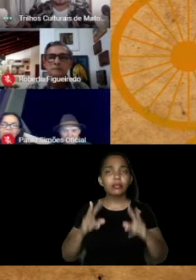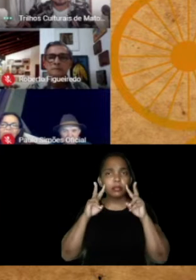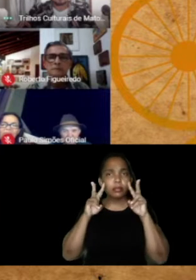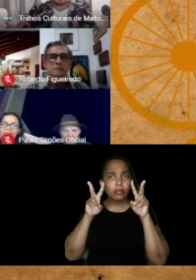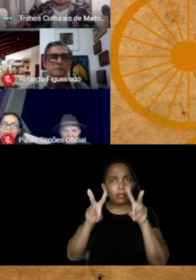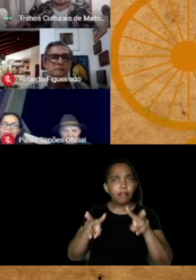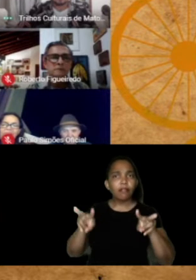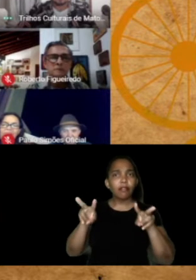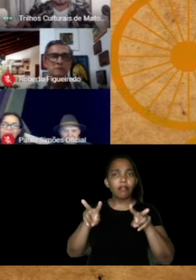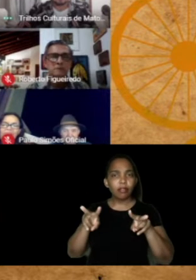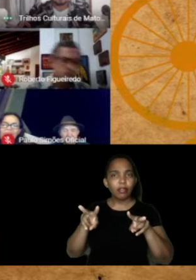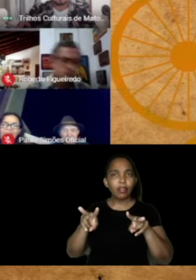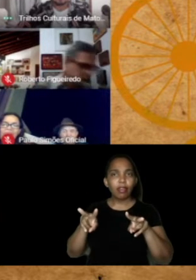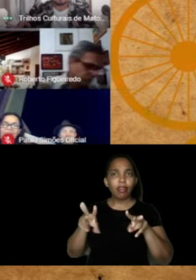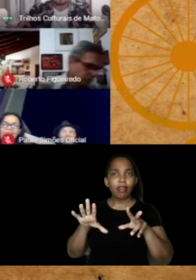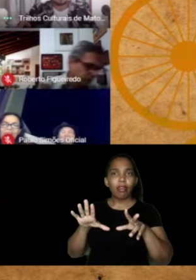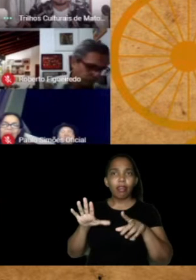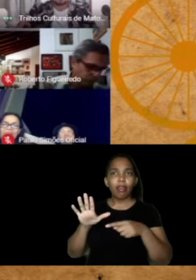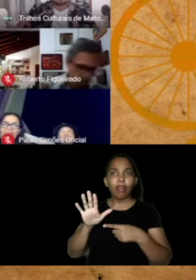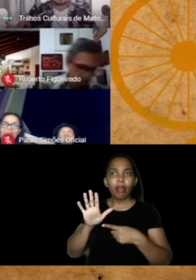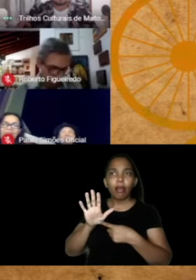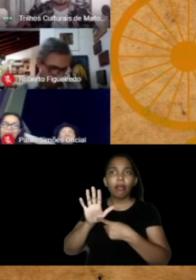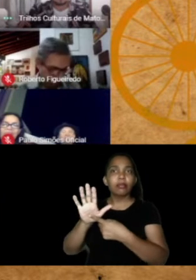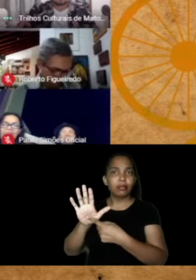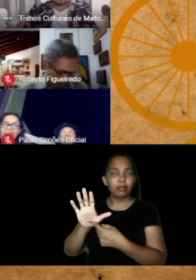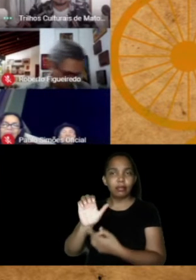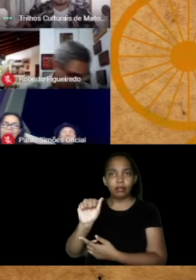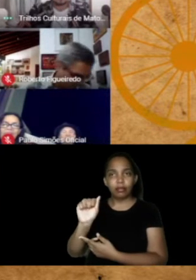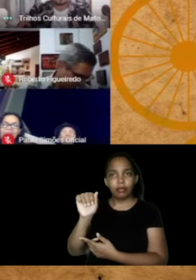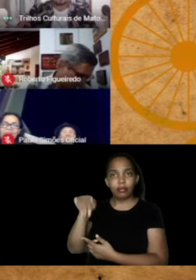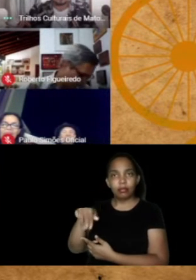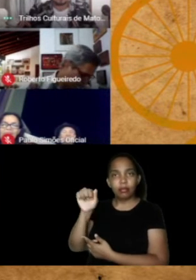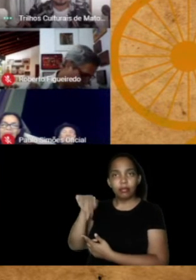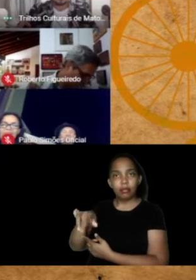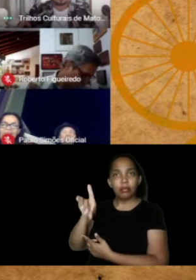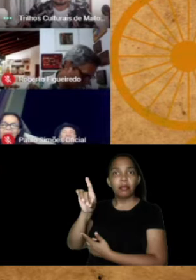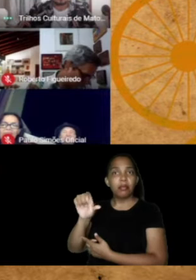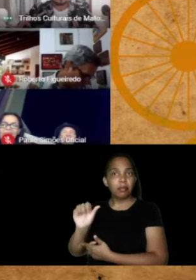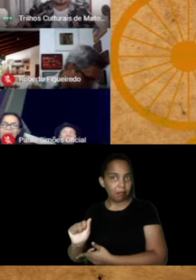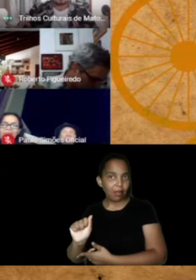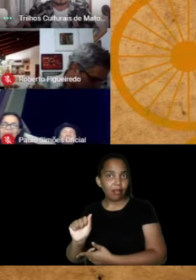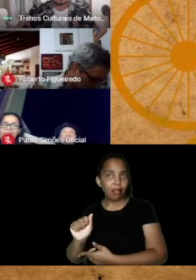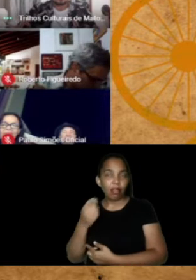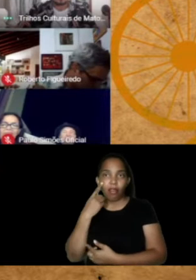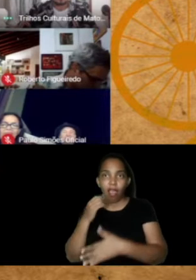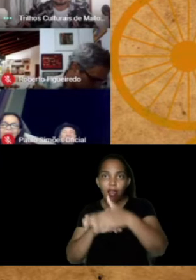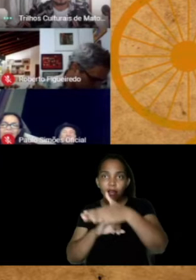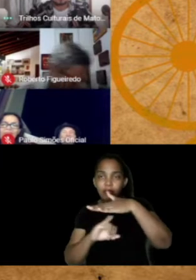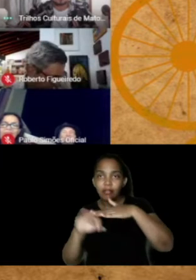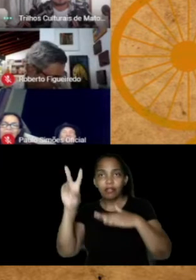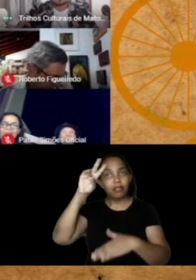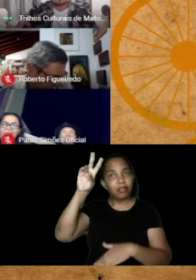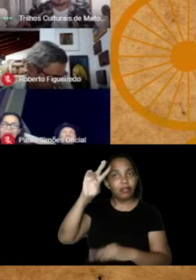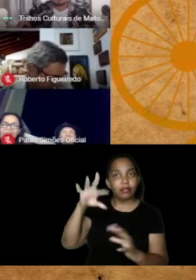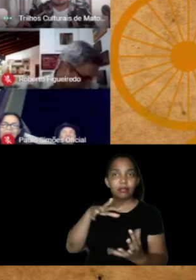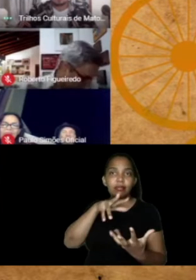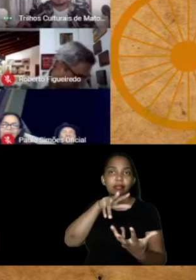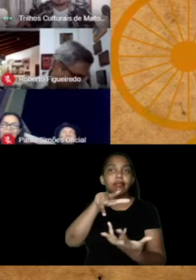da Nanda, que foi orientanda nossa aqui no Instituto Histórico e Geográfico. Ela veio